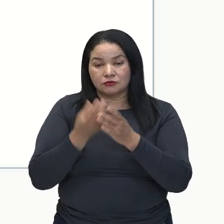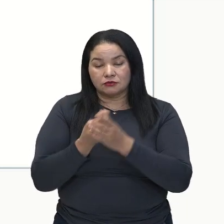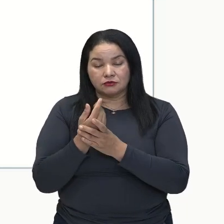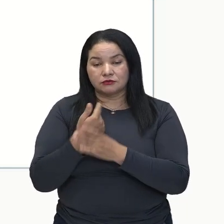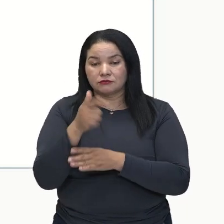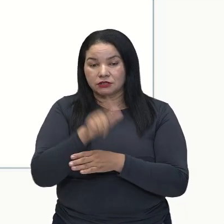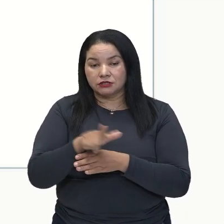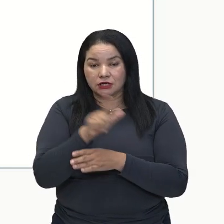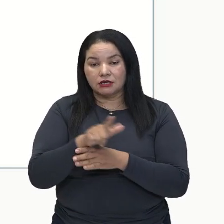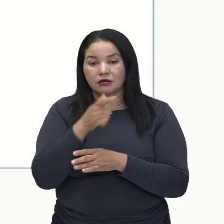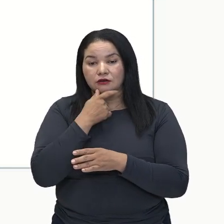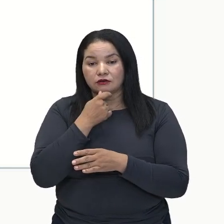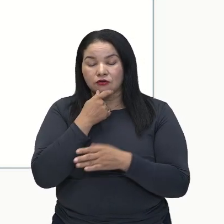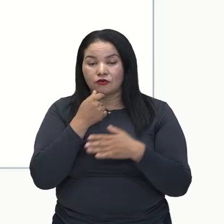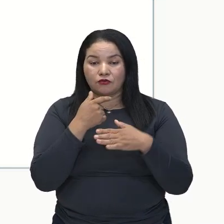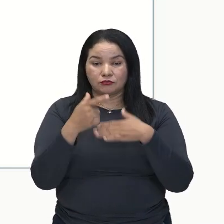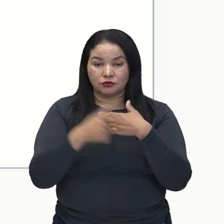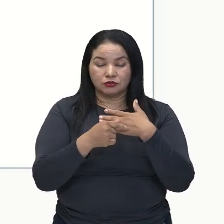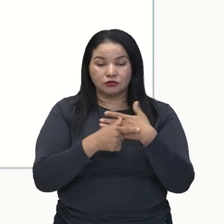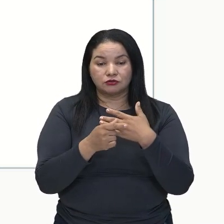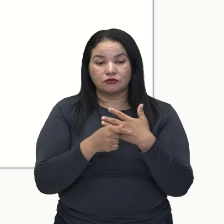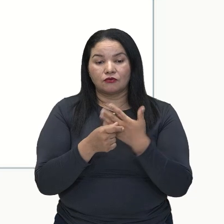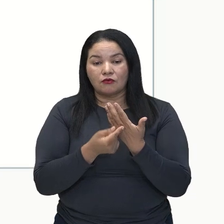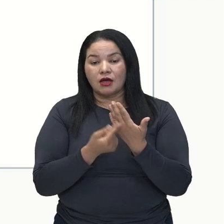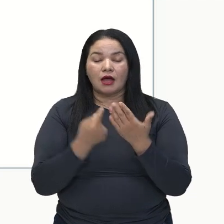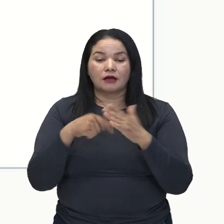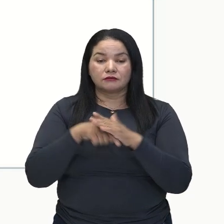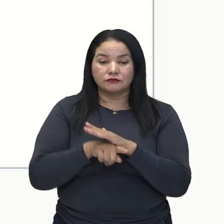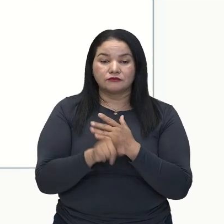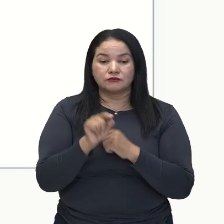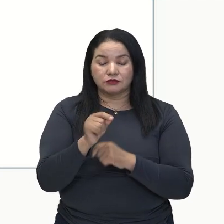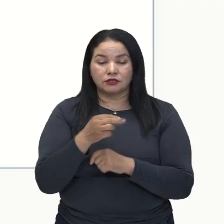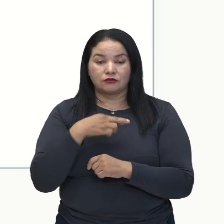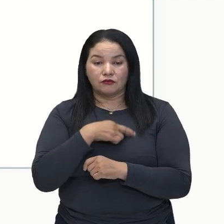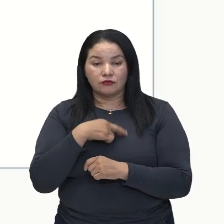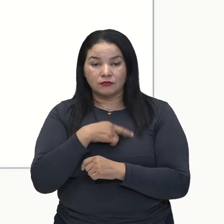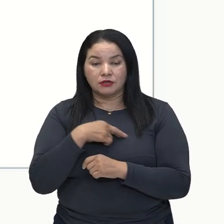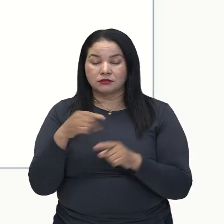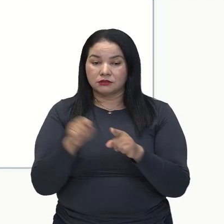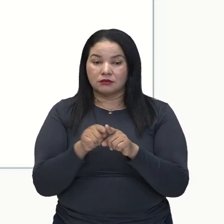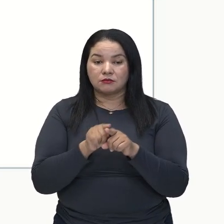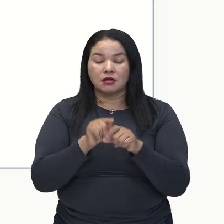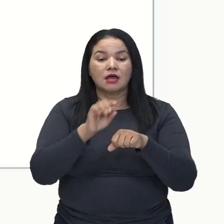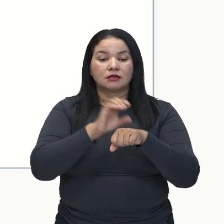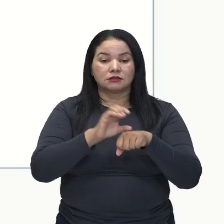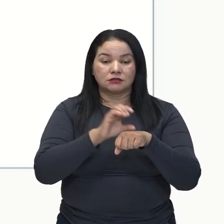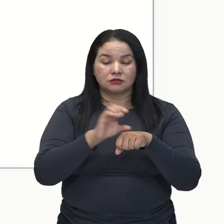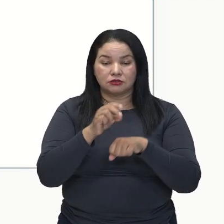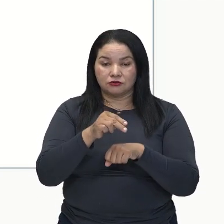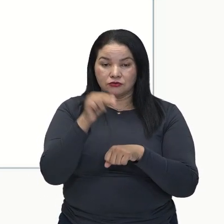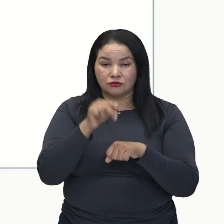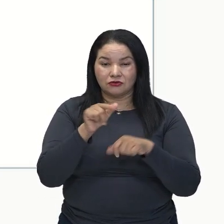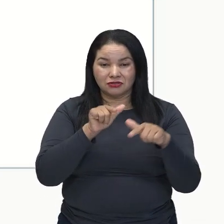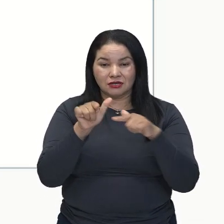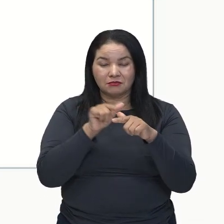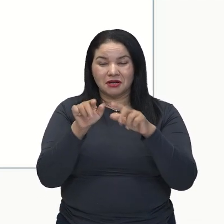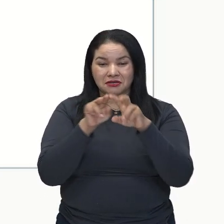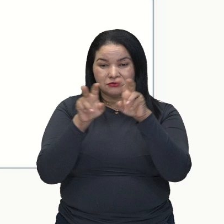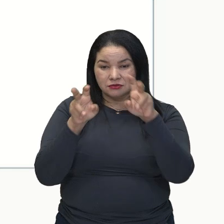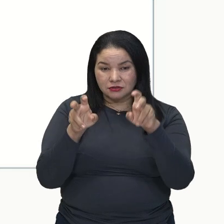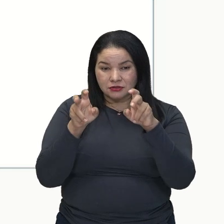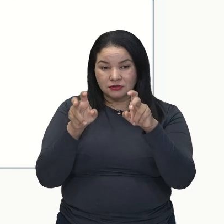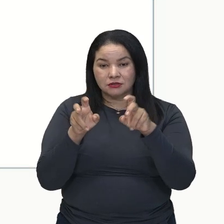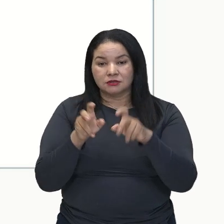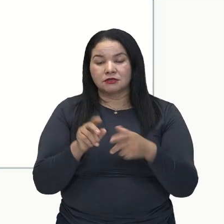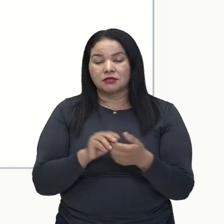se aprofunda ao longo de seus romances. E por mais que Cinzas do Norte trabalhe os temas com maestria, ainda é no